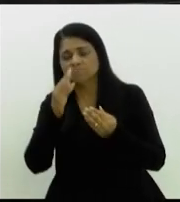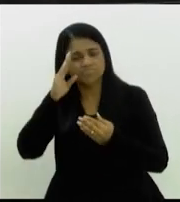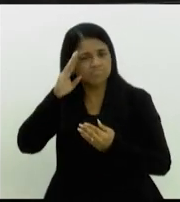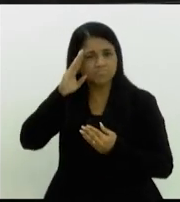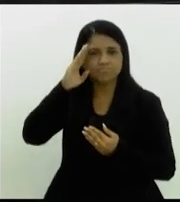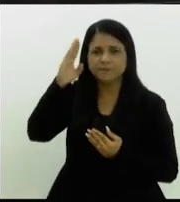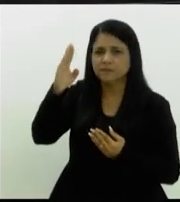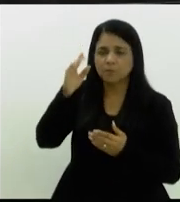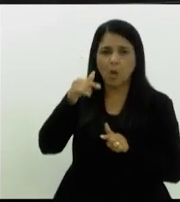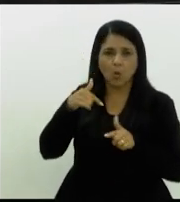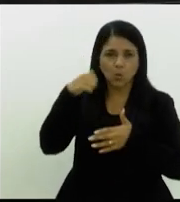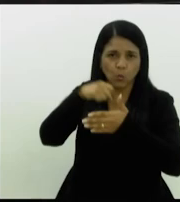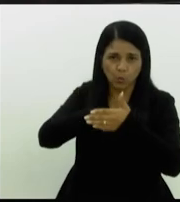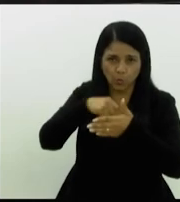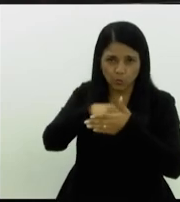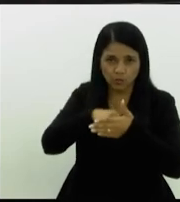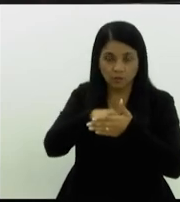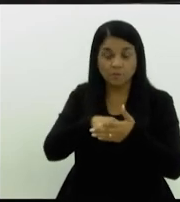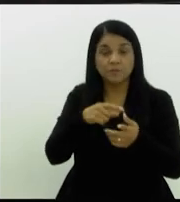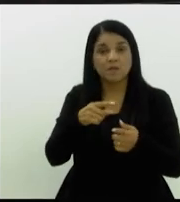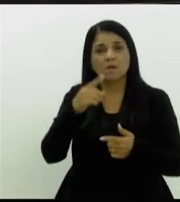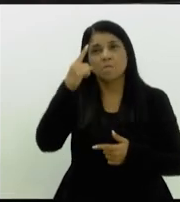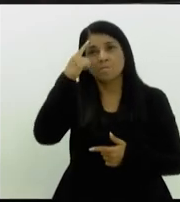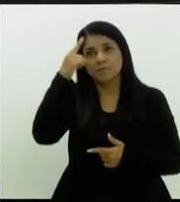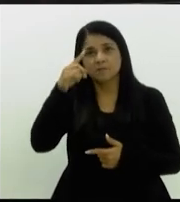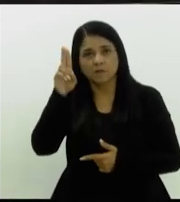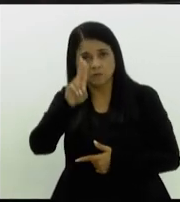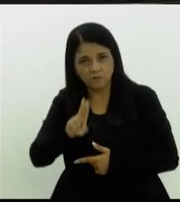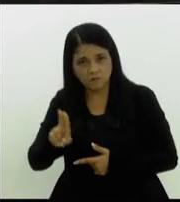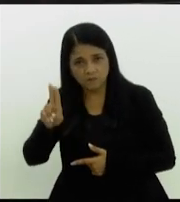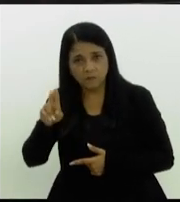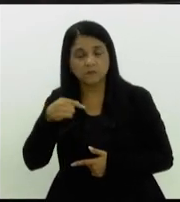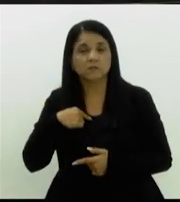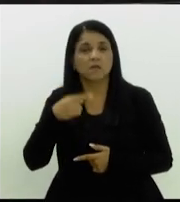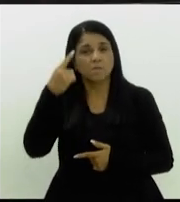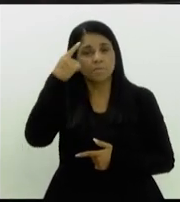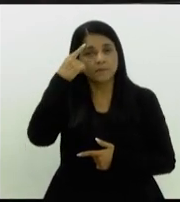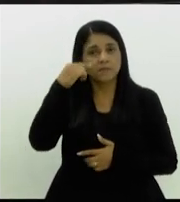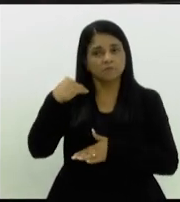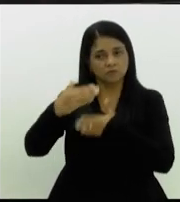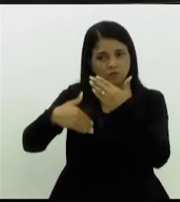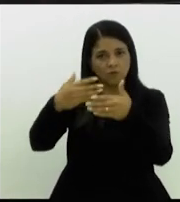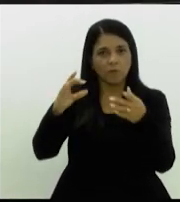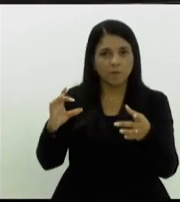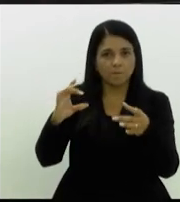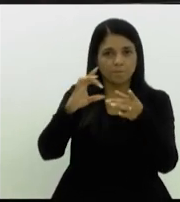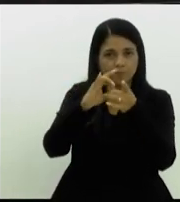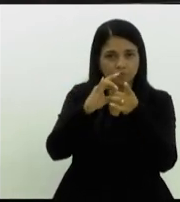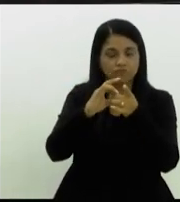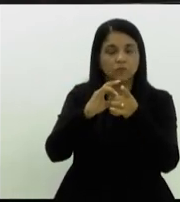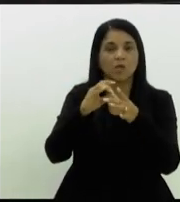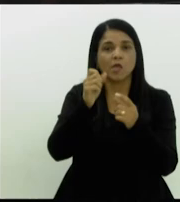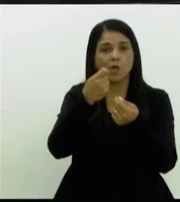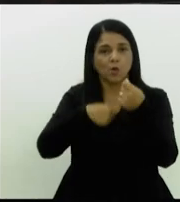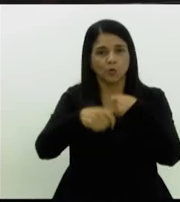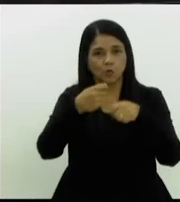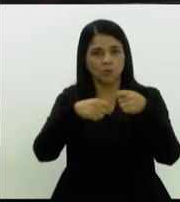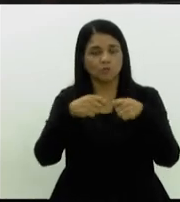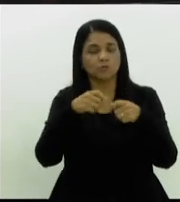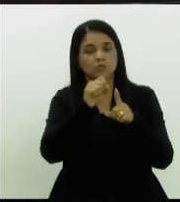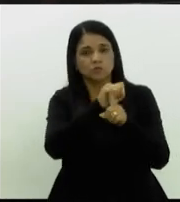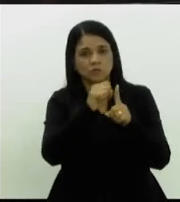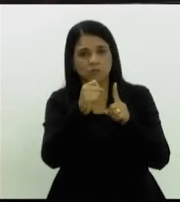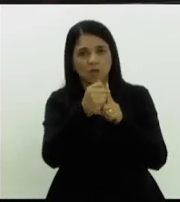fundamental, porque pensar a universidade é pensar também o desenvolvimento econômico, social e científico do nosso